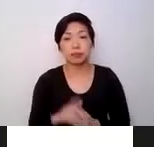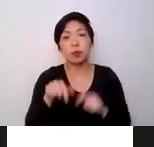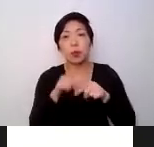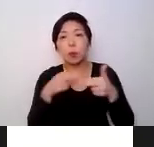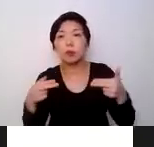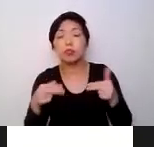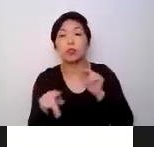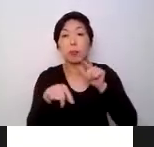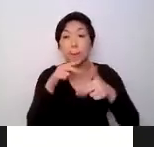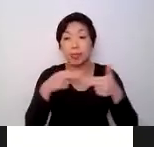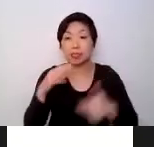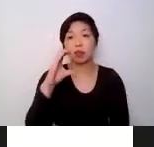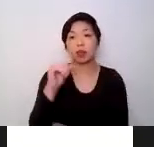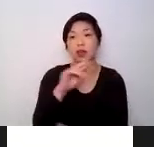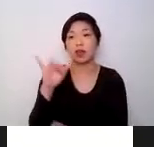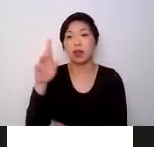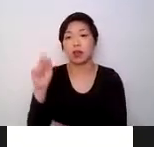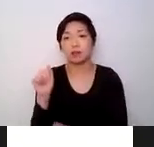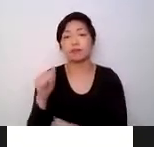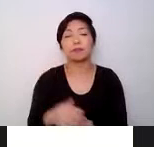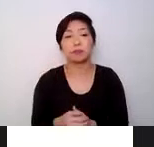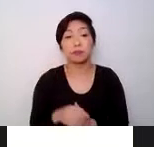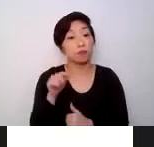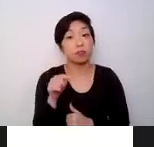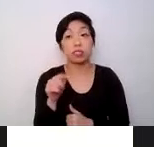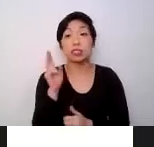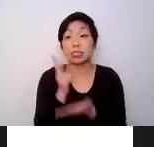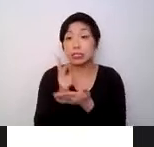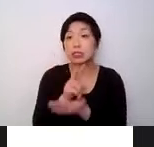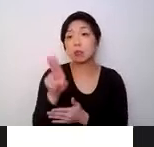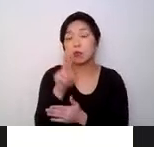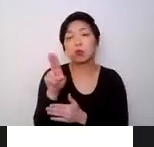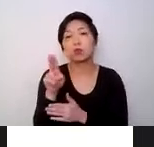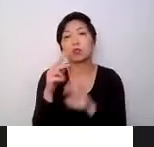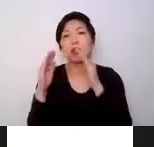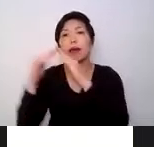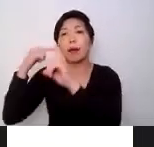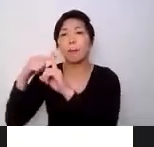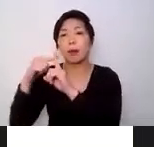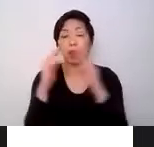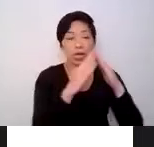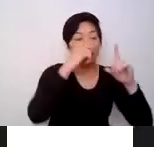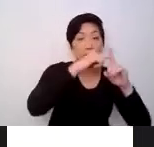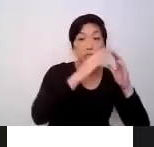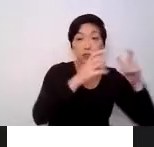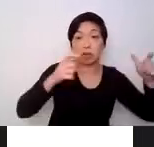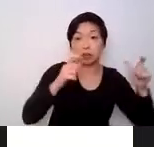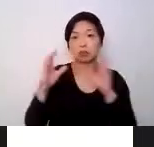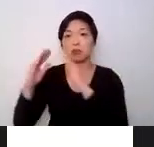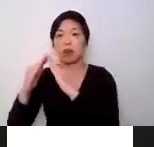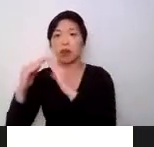e esse é um recurso muito utilizado em capelas laterais de igrejas sempre com esse recurso de voltar